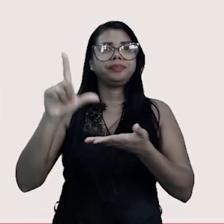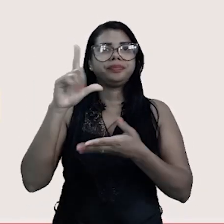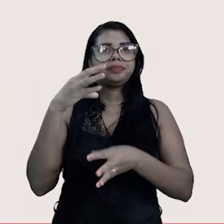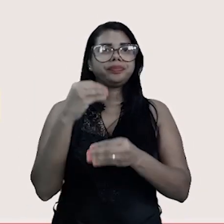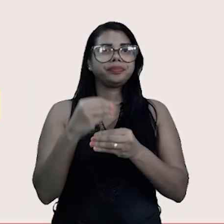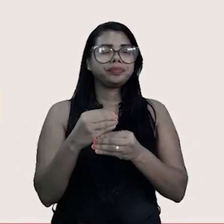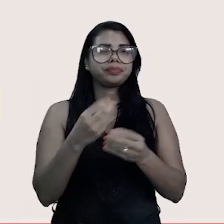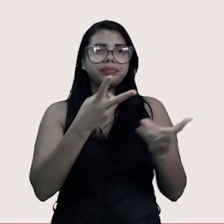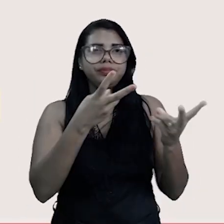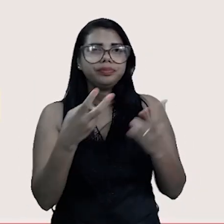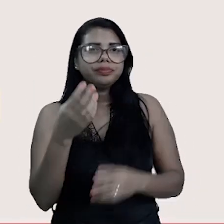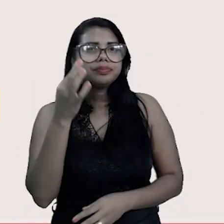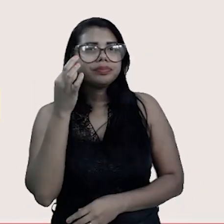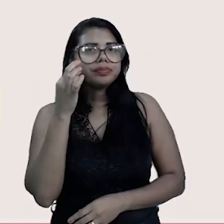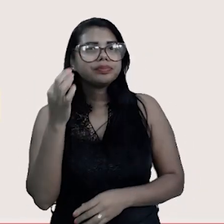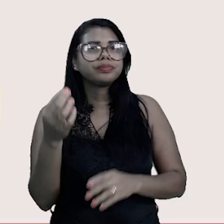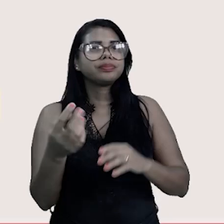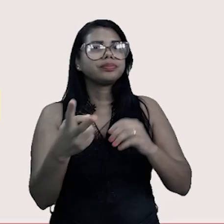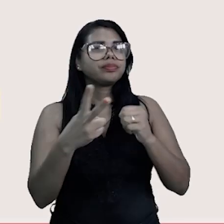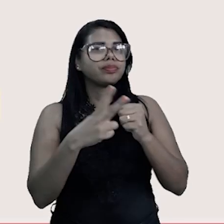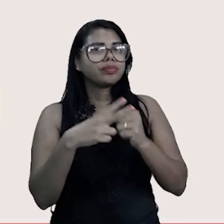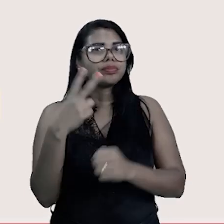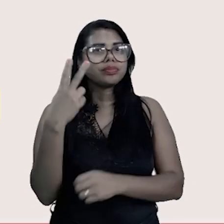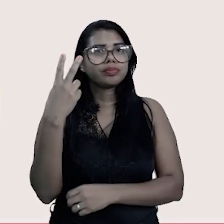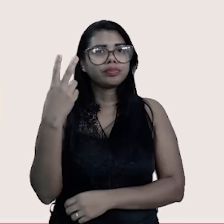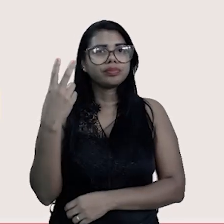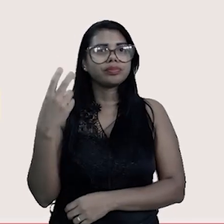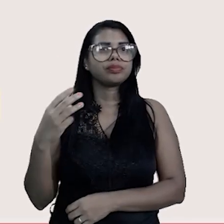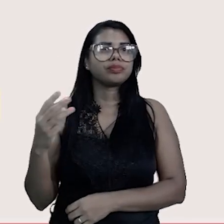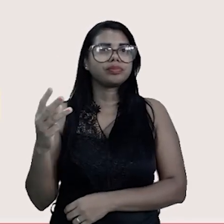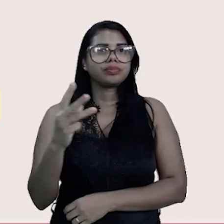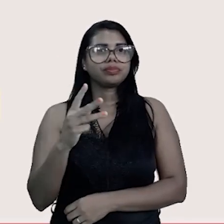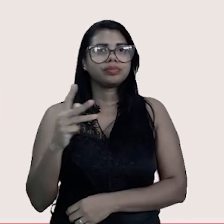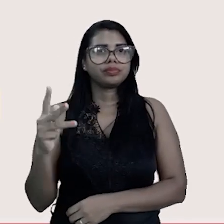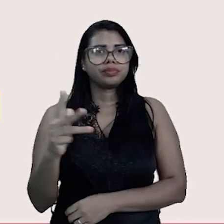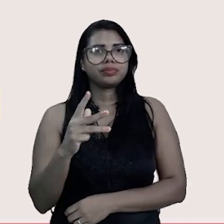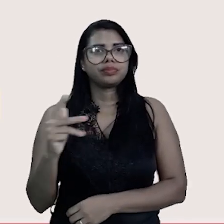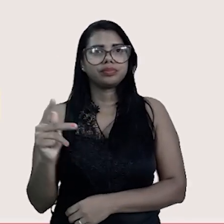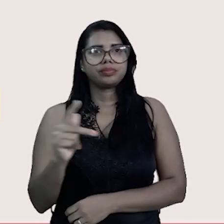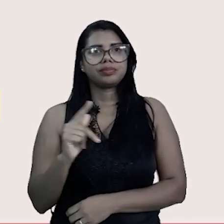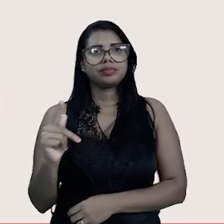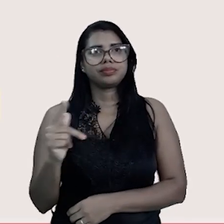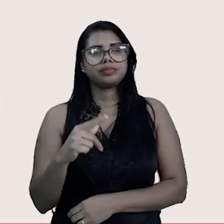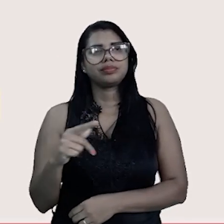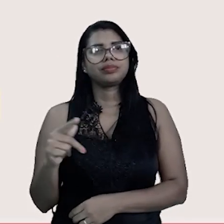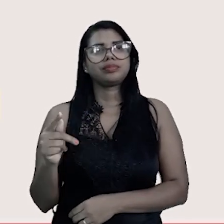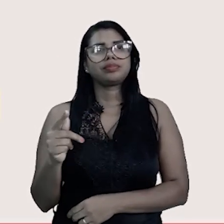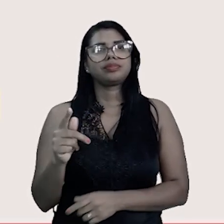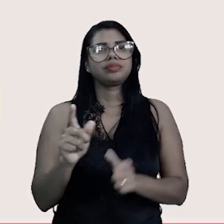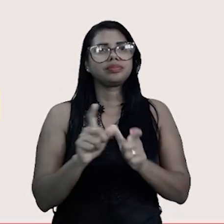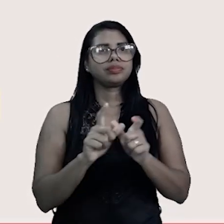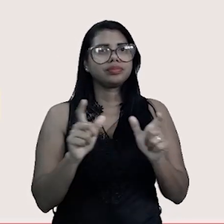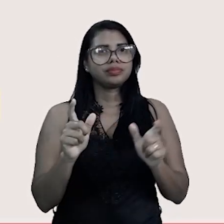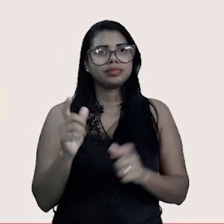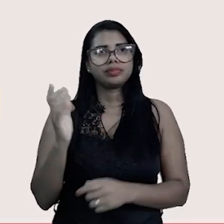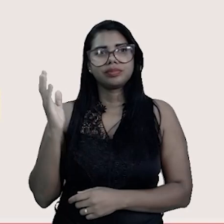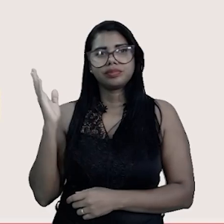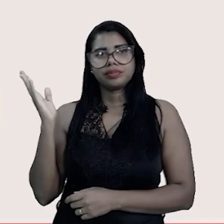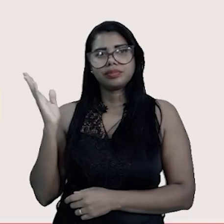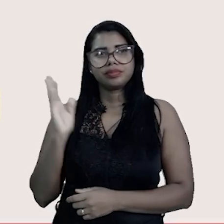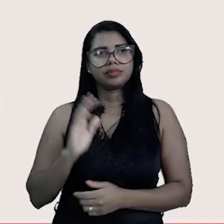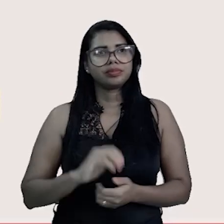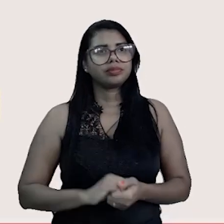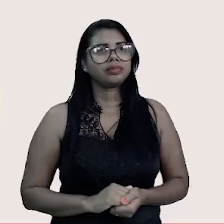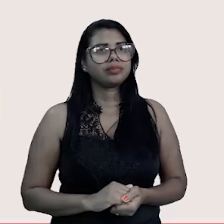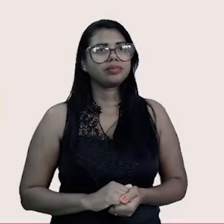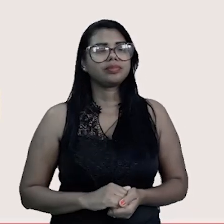o verbo ele está na terceira pessoa, do singular. Aqui é singular. E o artigo